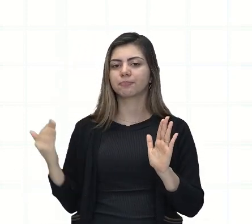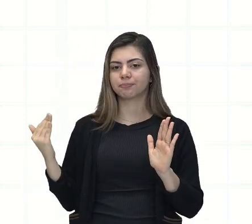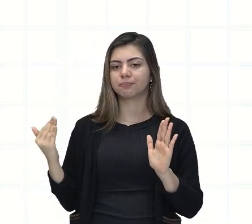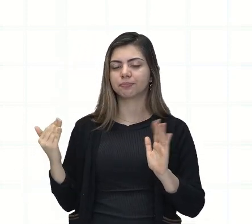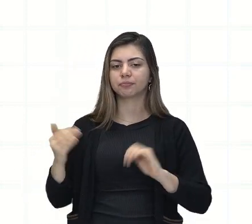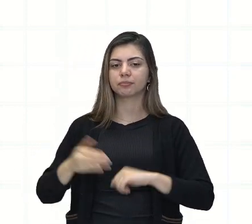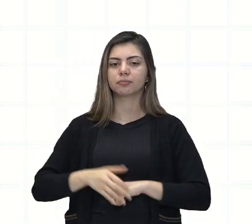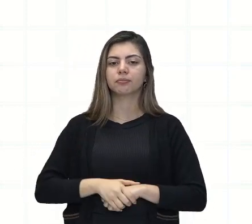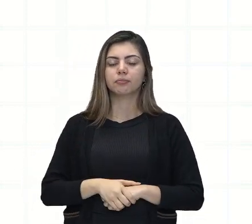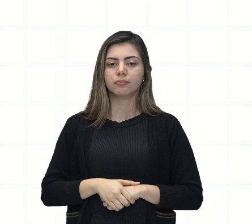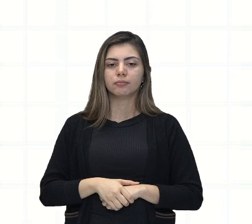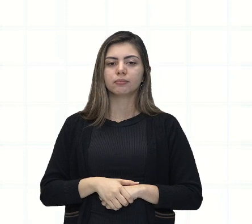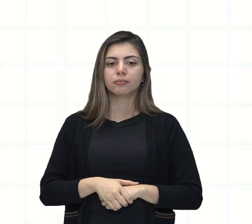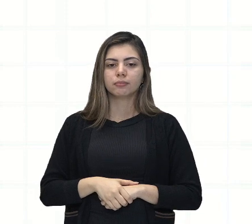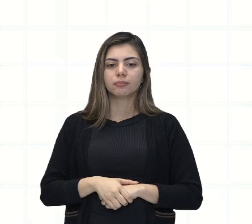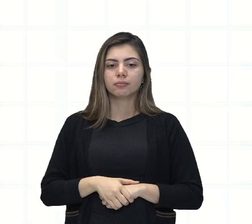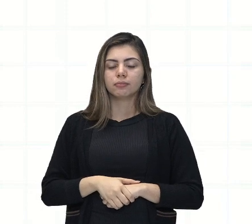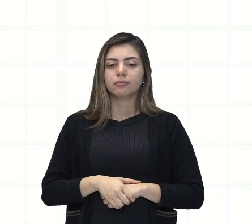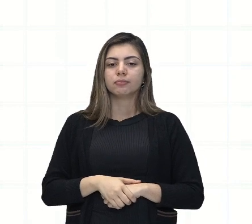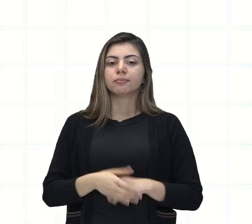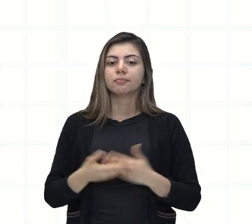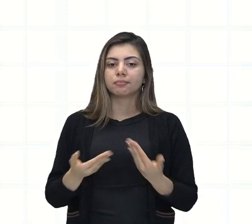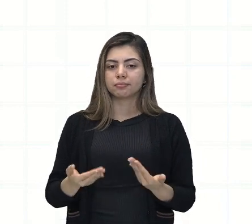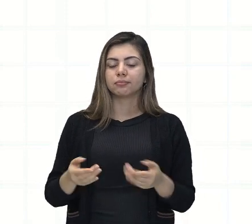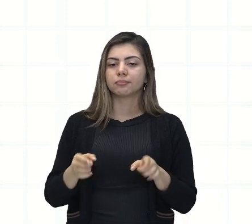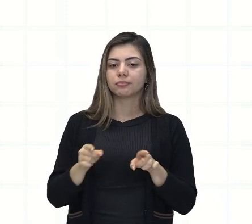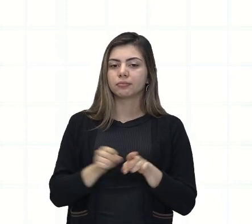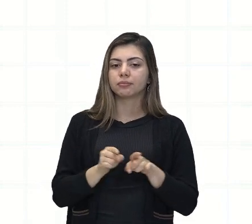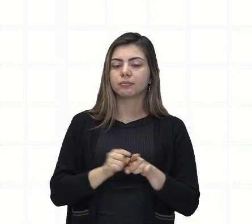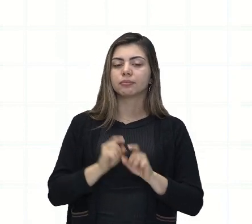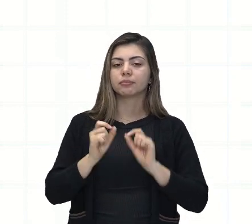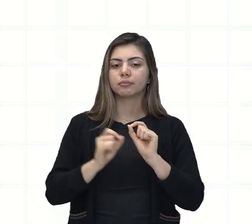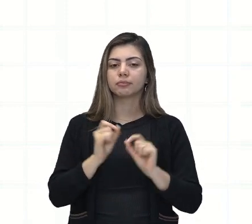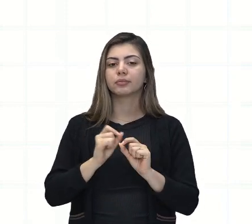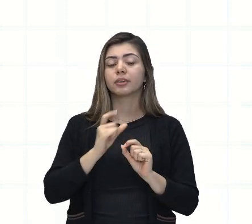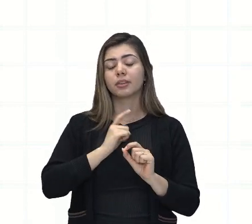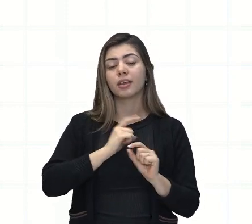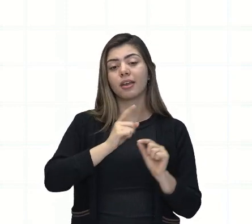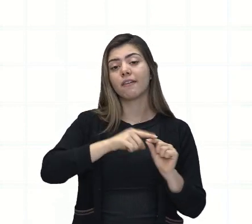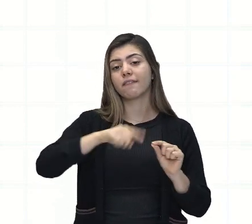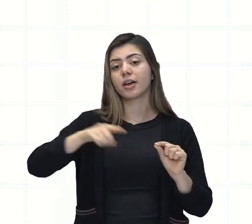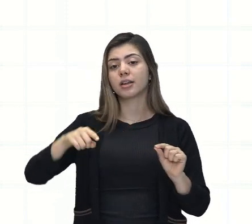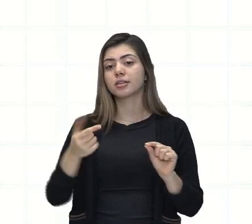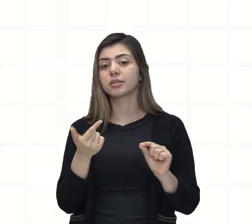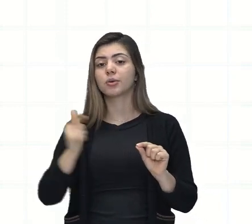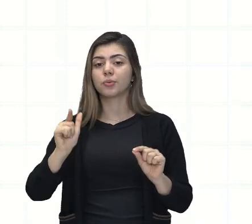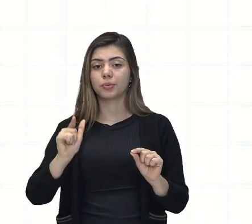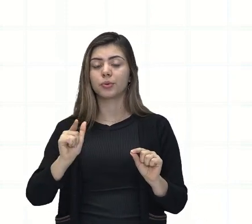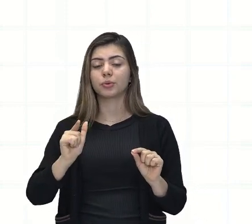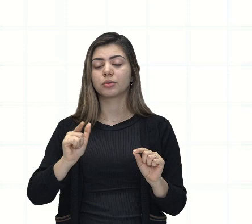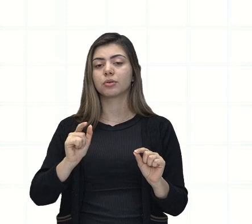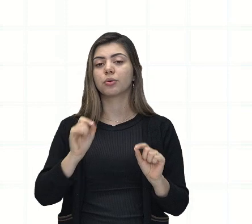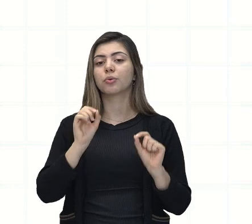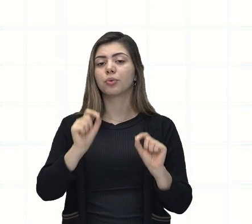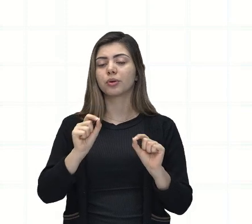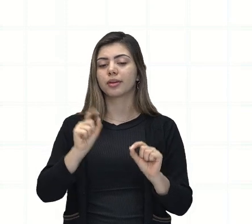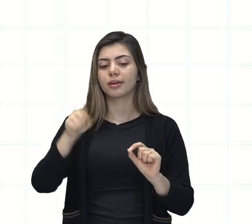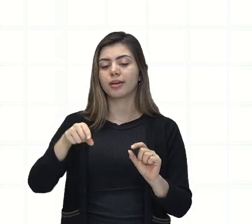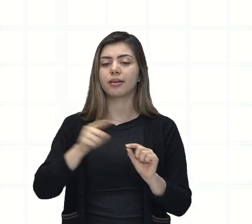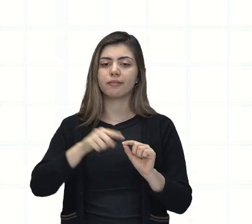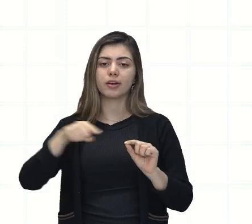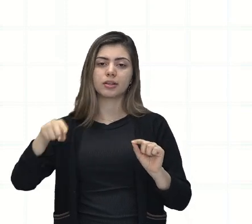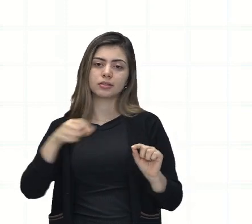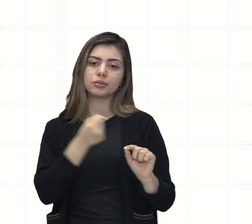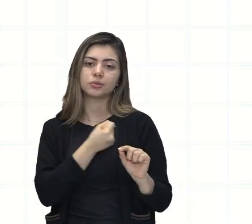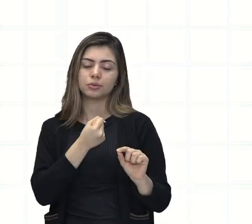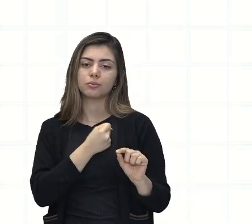400, 400. E fora a questão da variação de gênero, nós também temos aí a